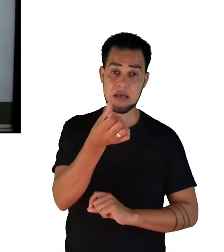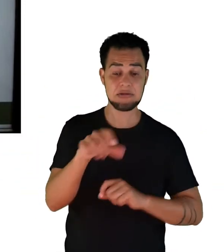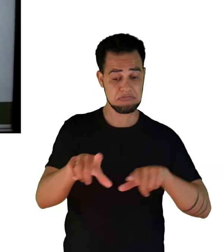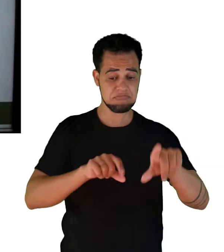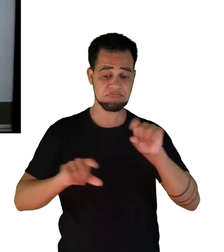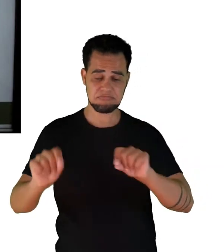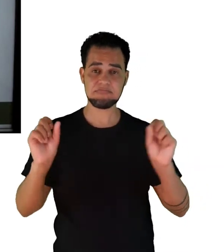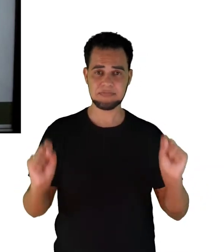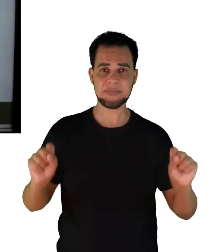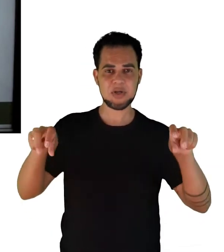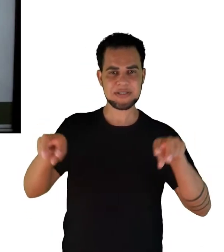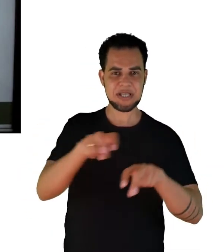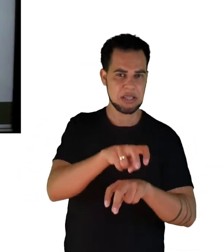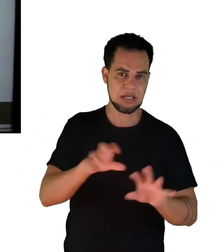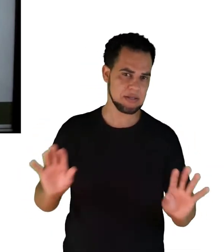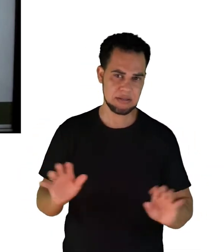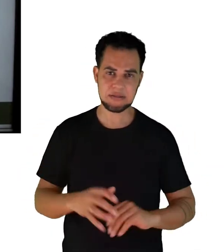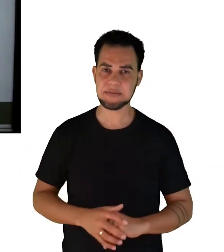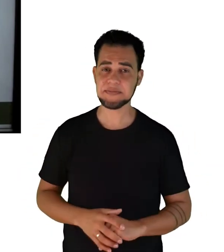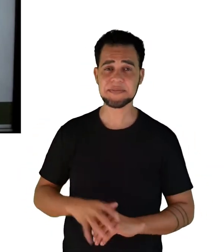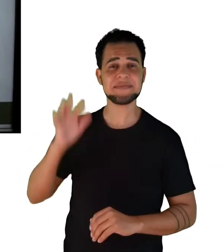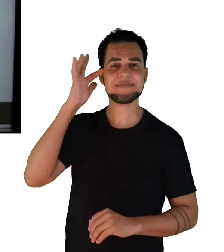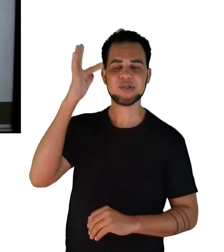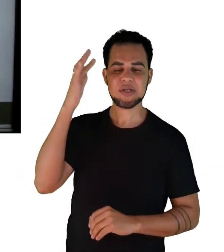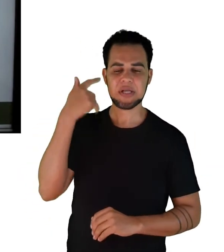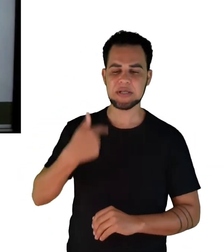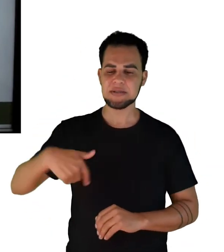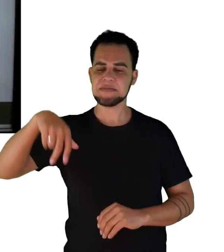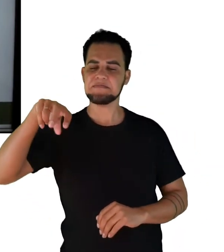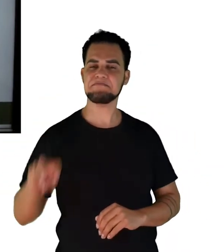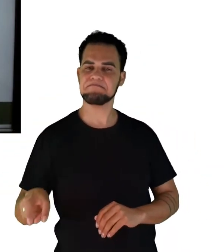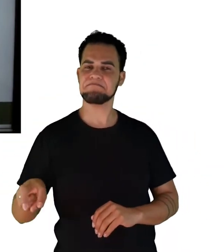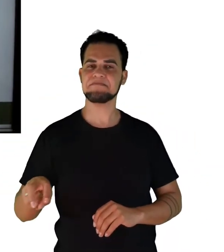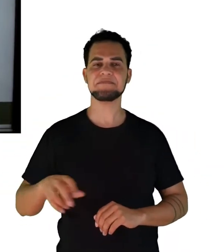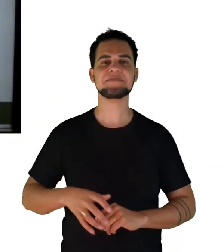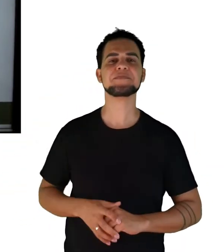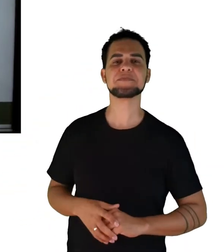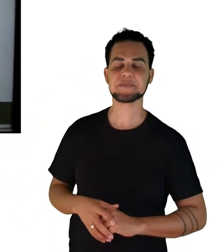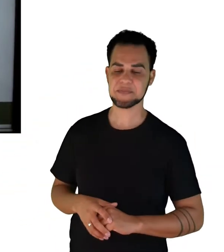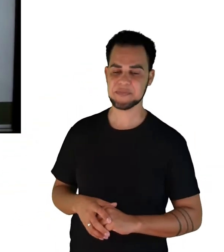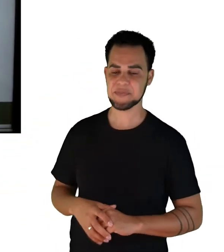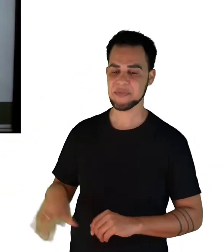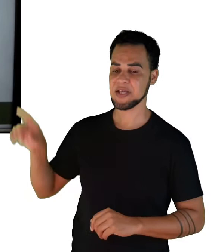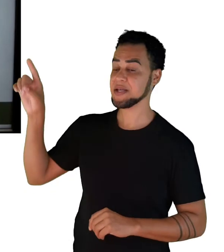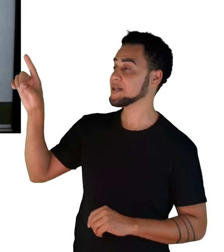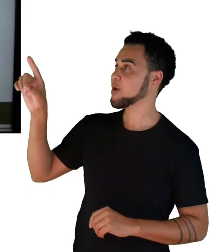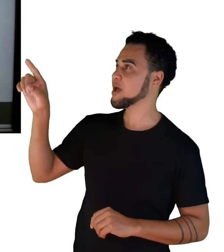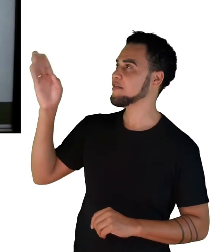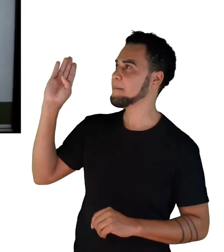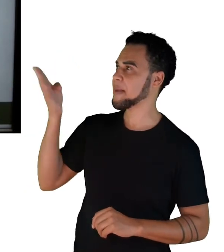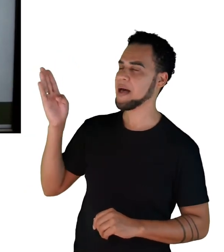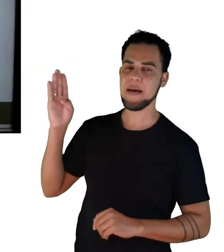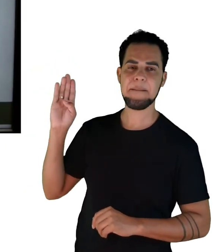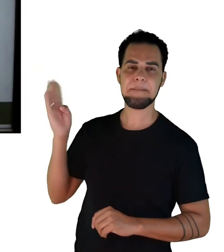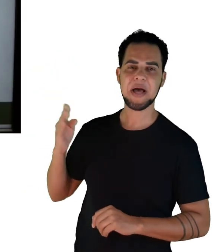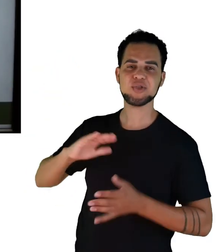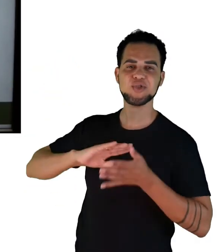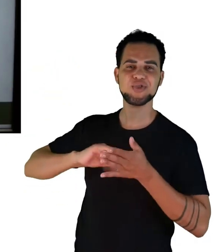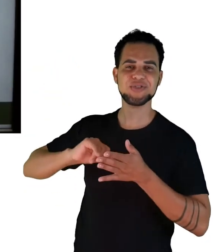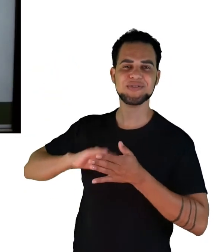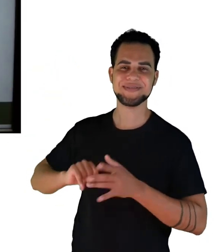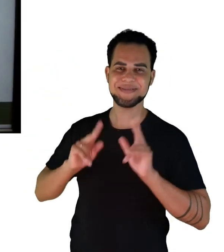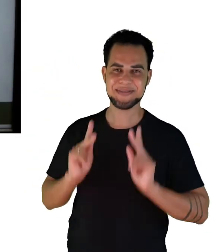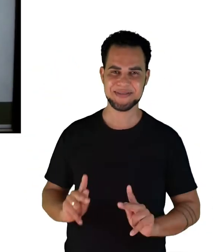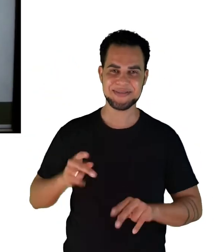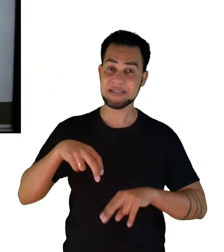opções para se sentar. Então, suponhamos que ele sentou aqui. Então, já vamos tirando essas pessoas que já se sentaram.